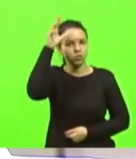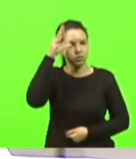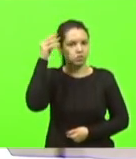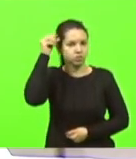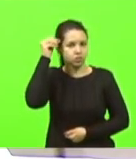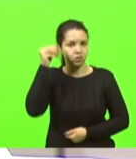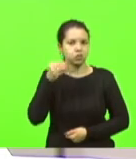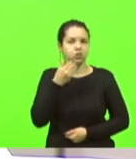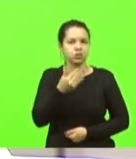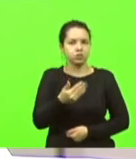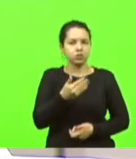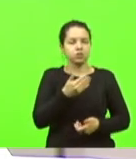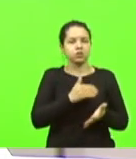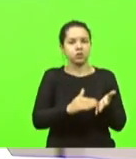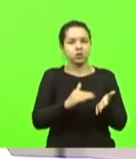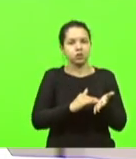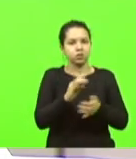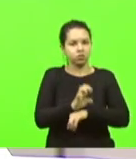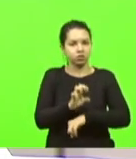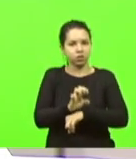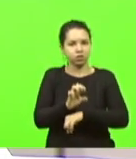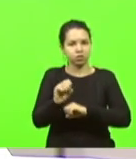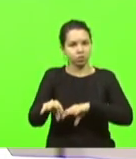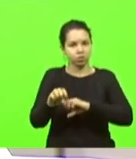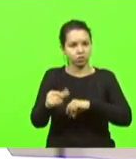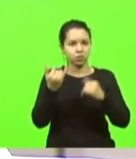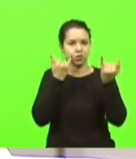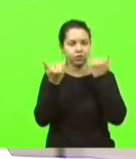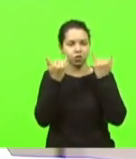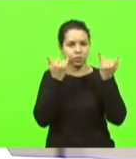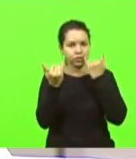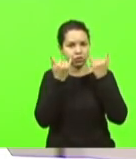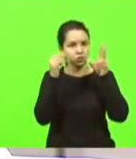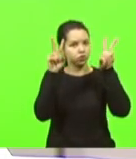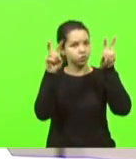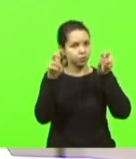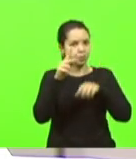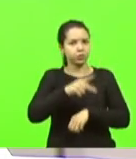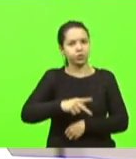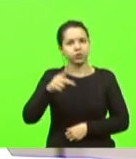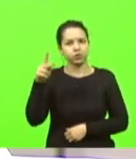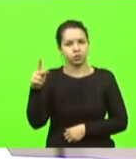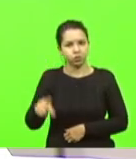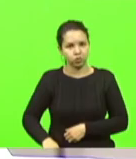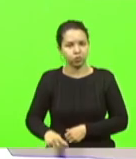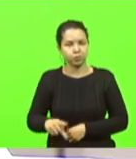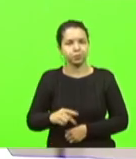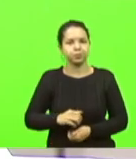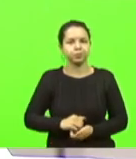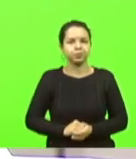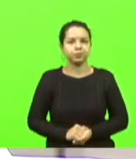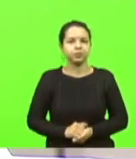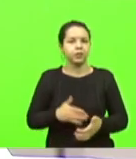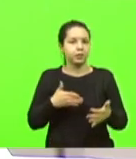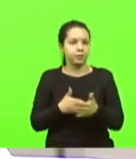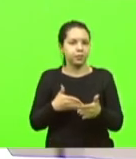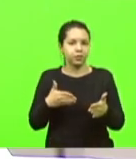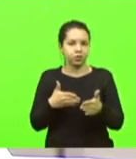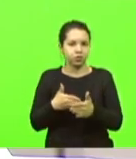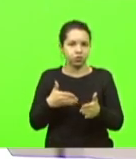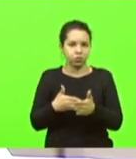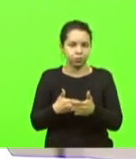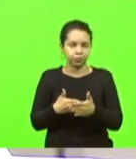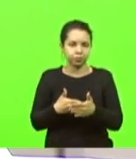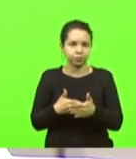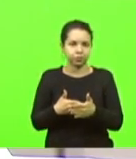solicitando ao secretário do Estado da Educação informações acerca dos professores considerados impedidos de ser